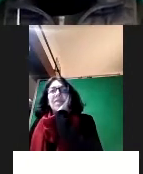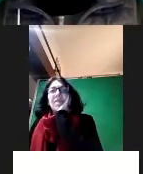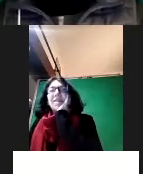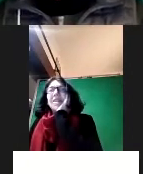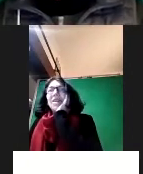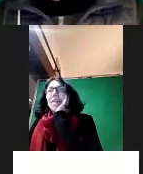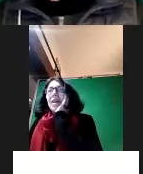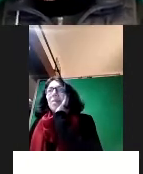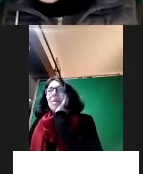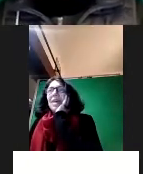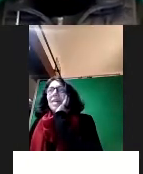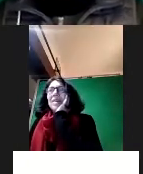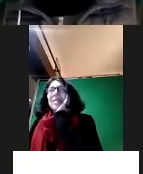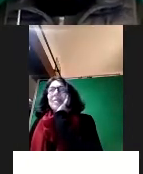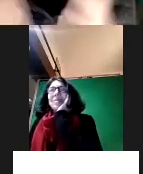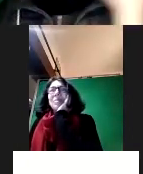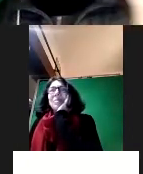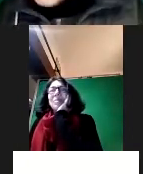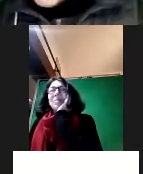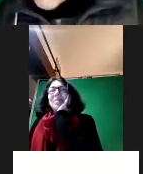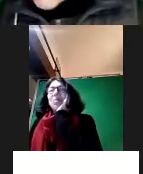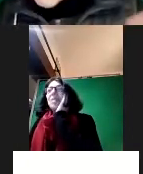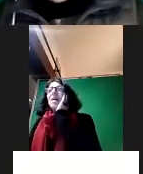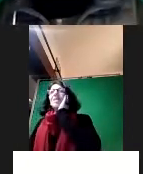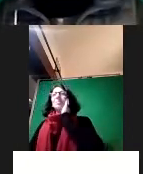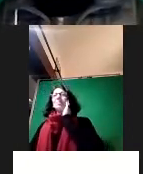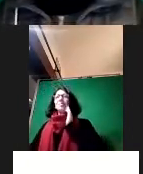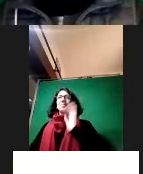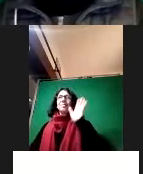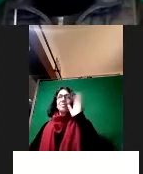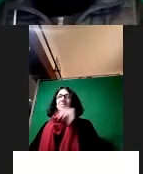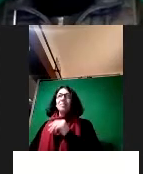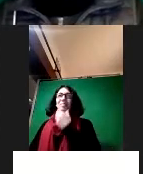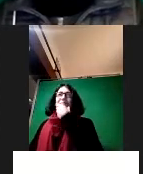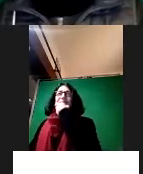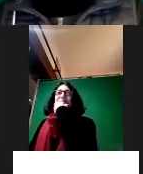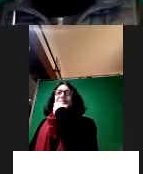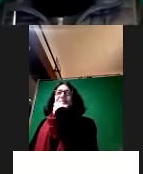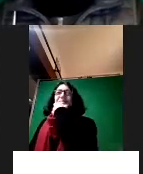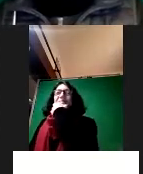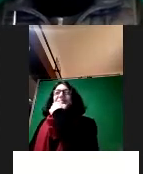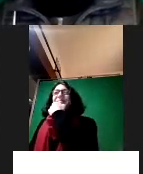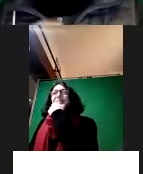aquilo que nós chamamos um puzzle dos estatutos, portanto, ou seja,